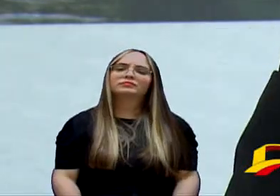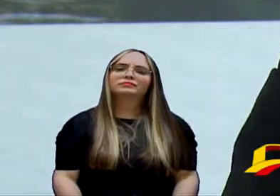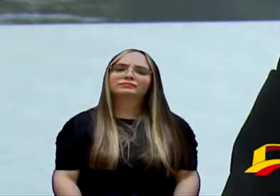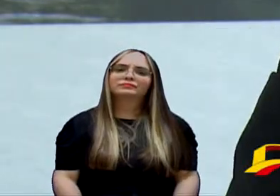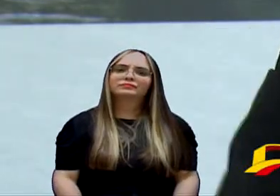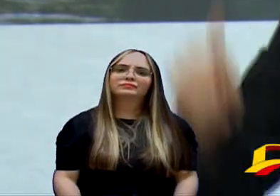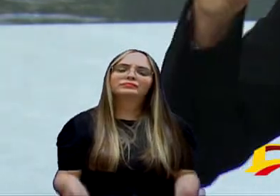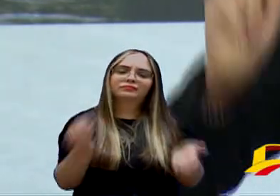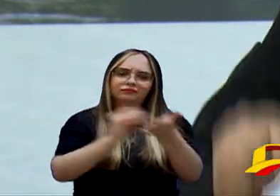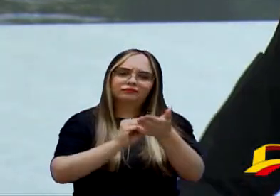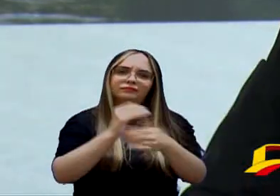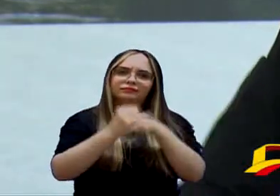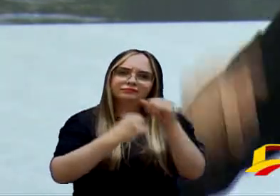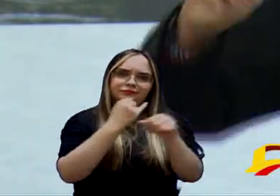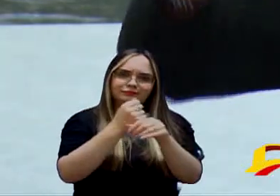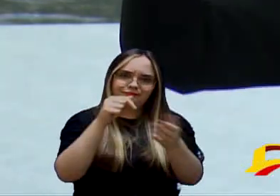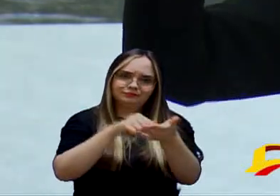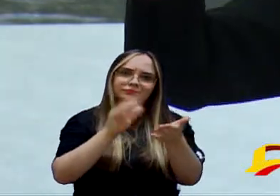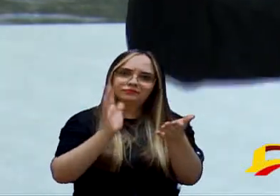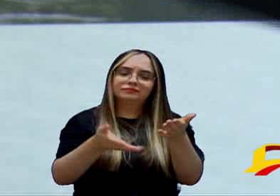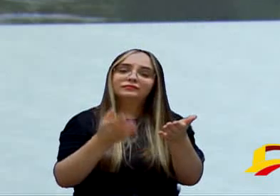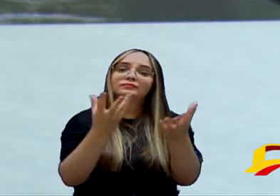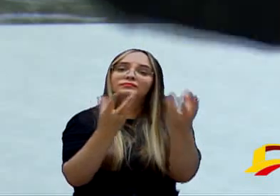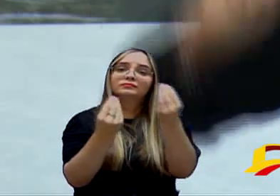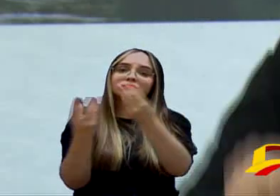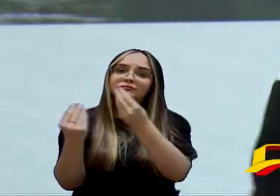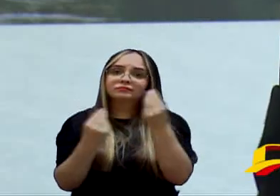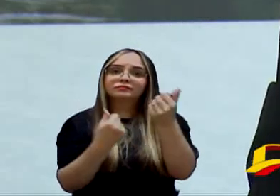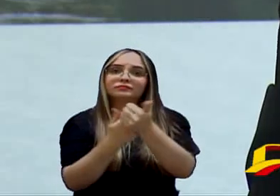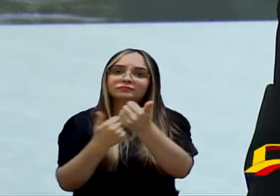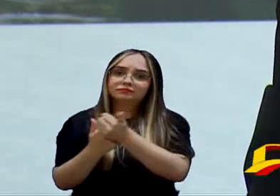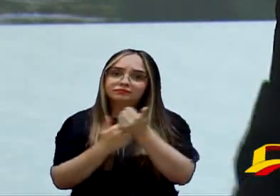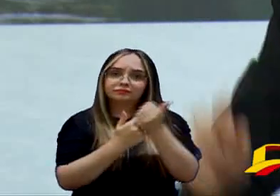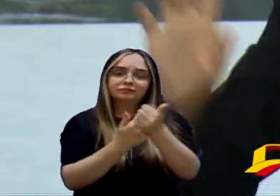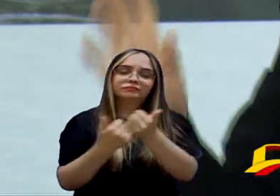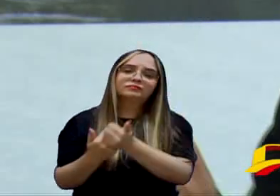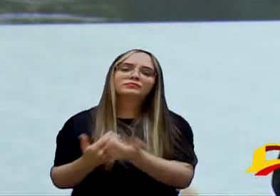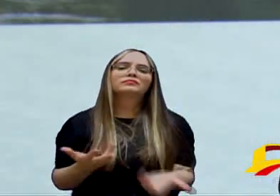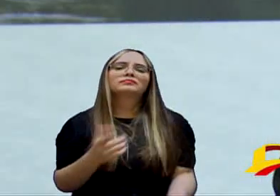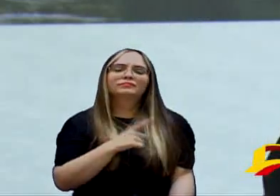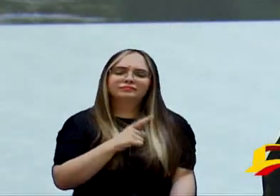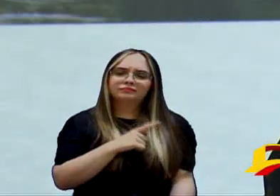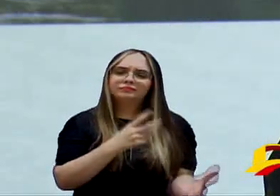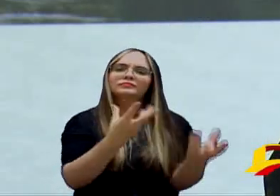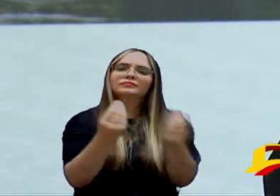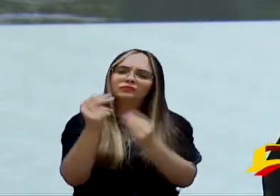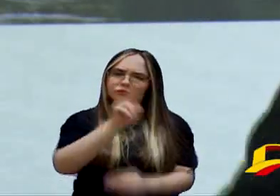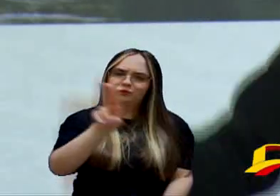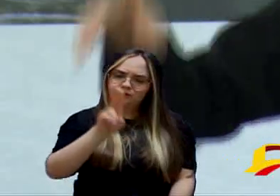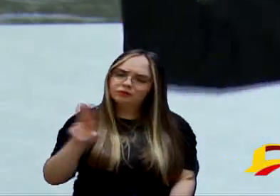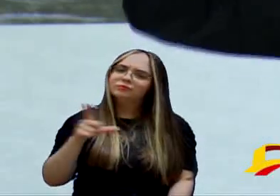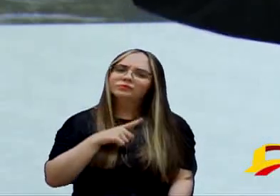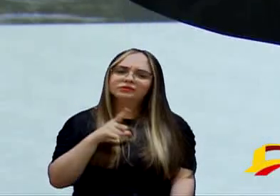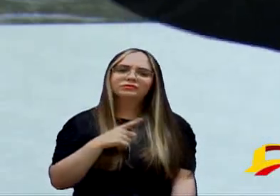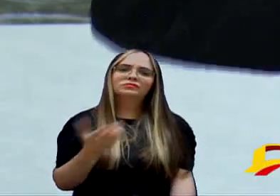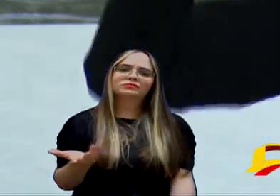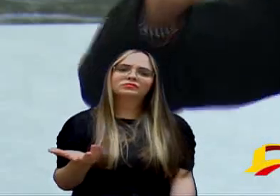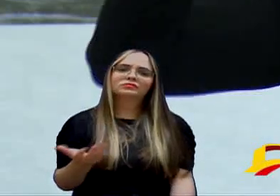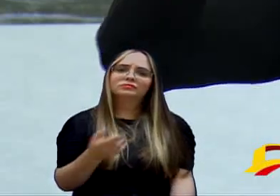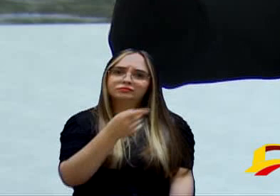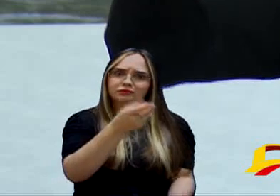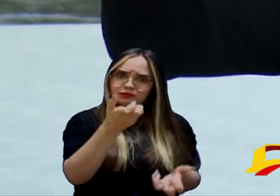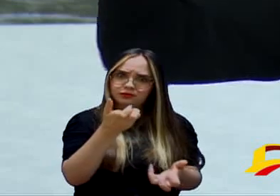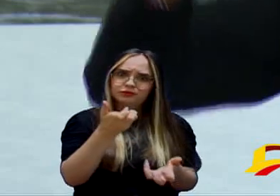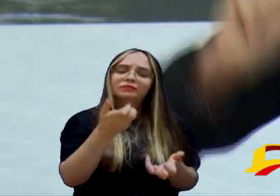no edital do município de assessores já estão ocupando diretor de área eu tenho nome está Vereador então que monte